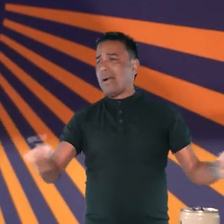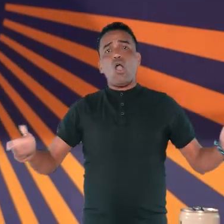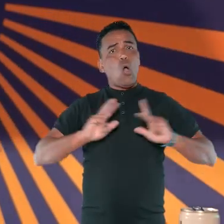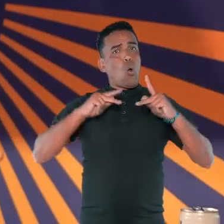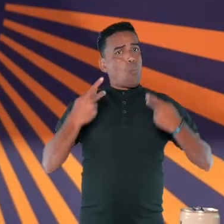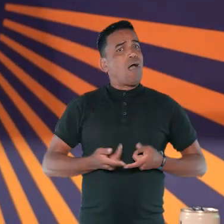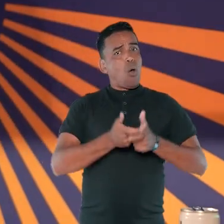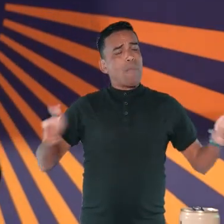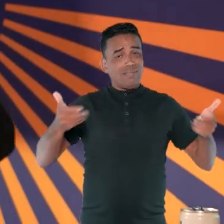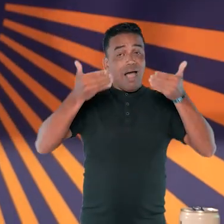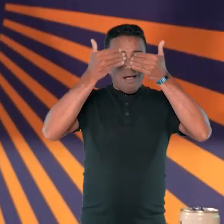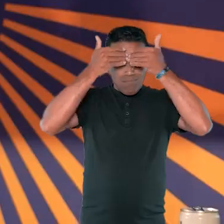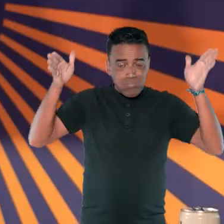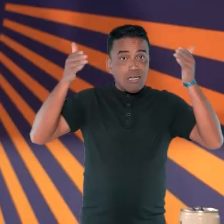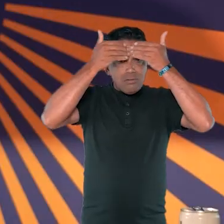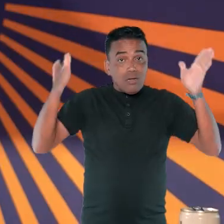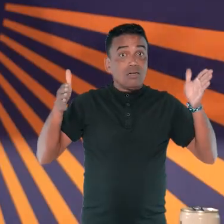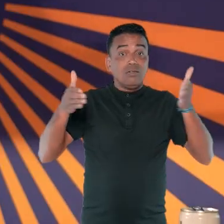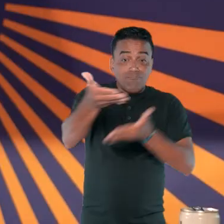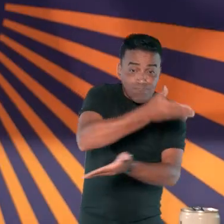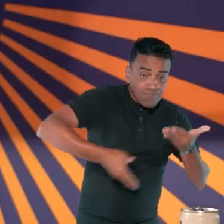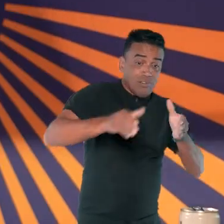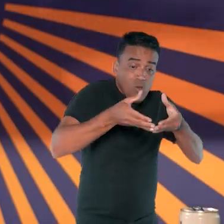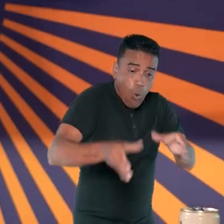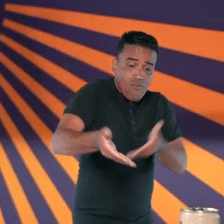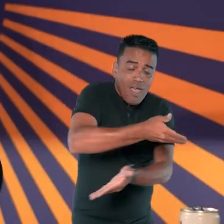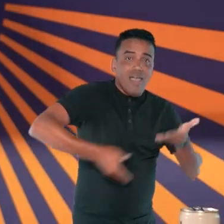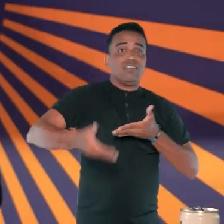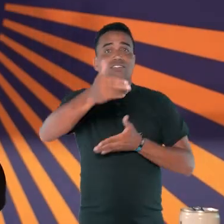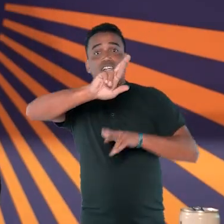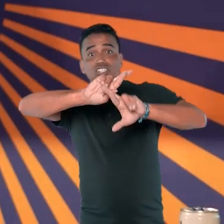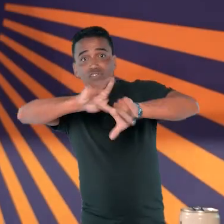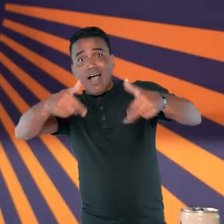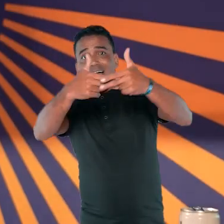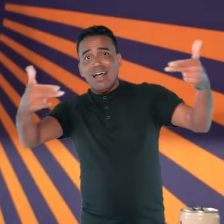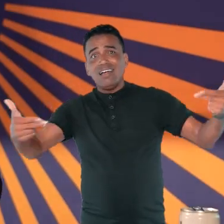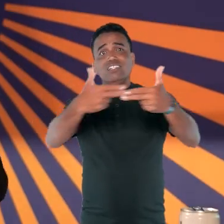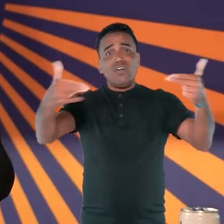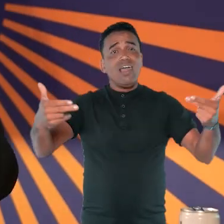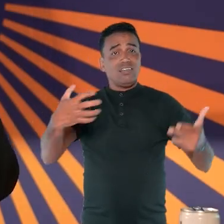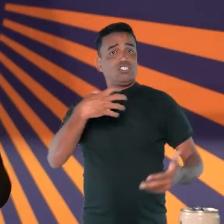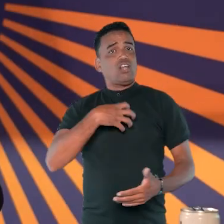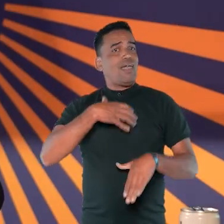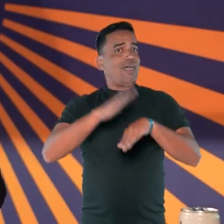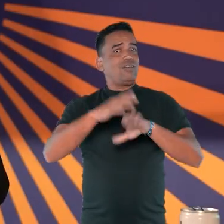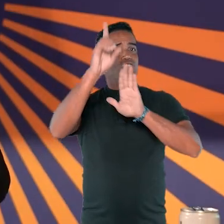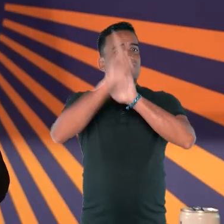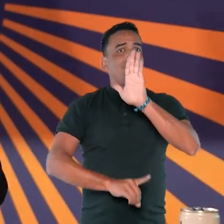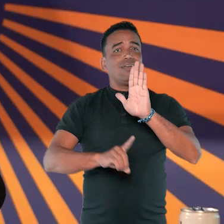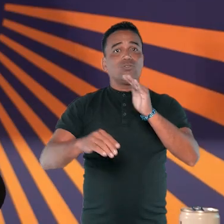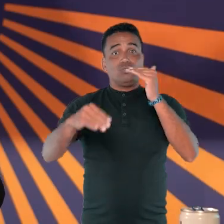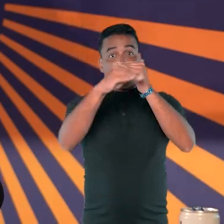humanamente, ampliar nossas possibilidades com os outros que são diferentes, porque temos o direito de ser iguais em